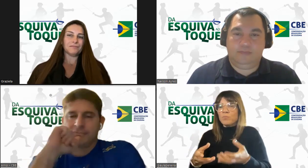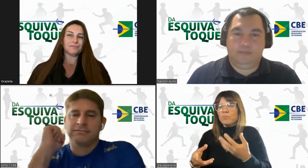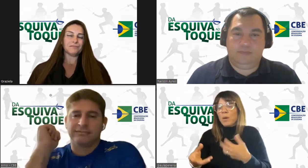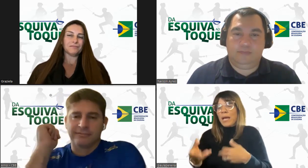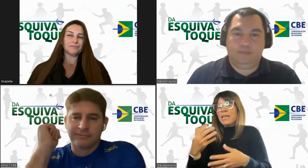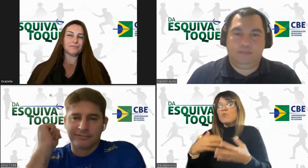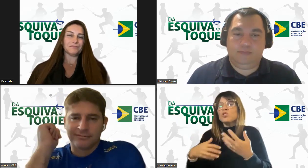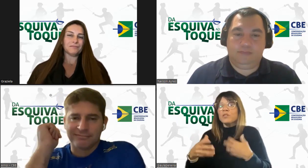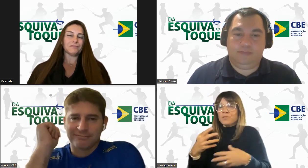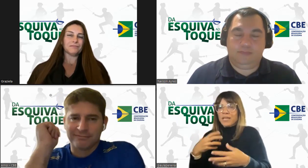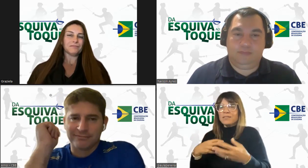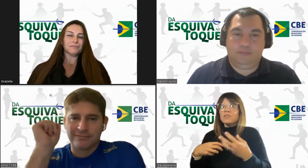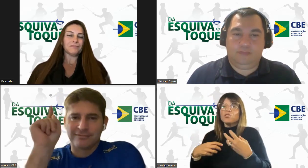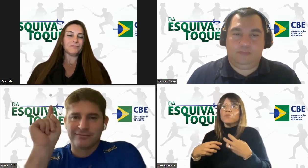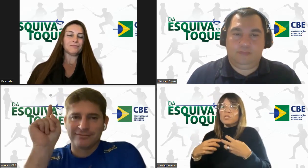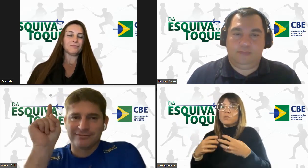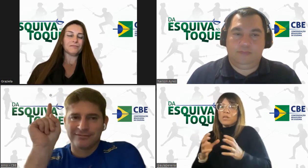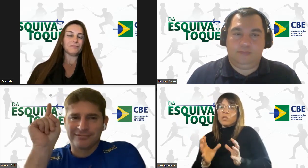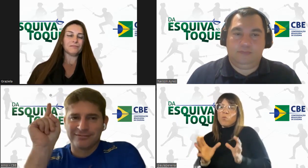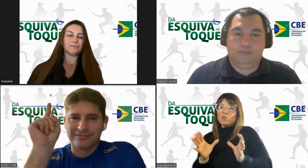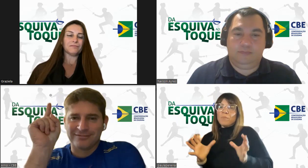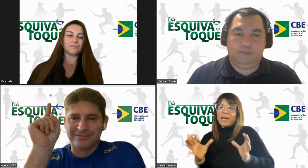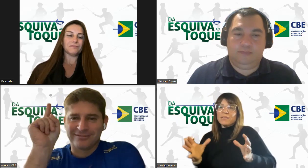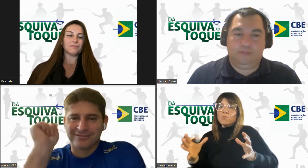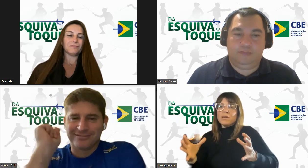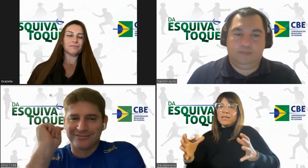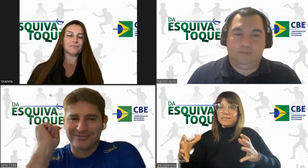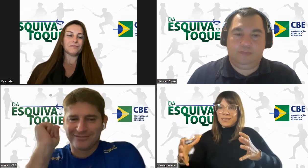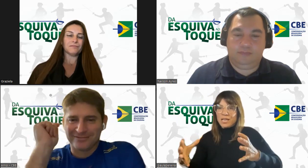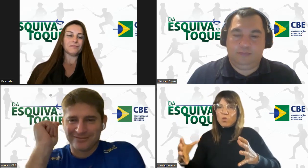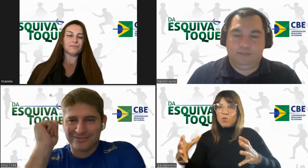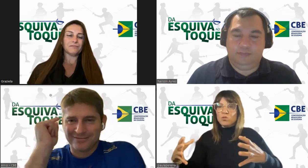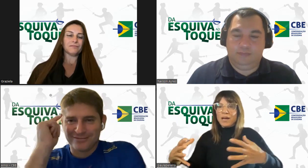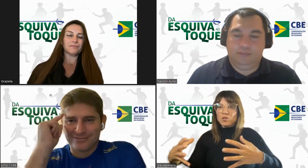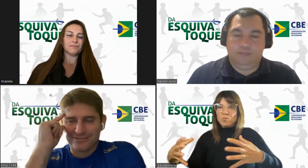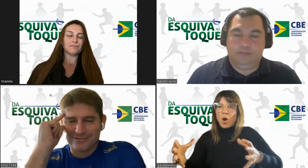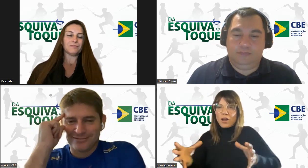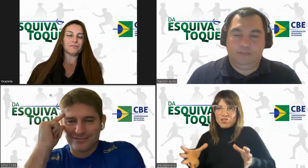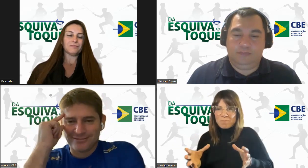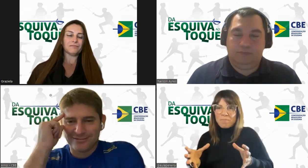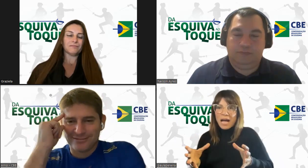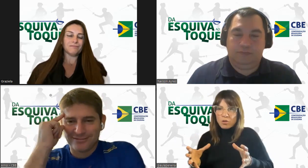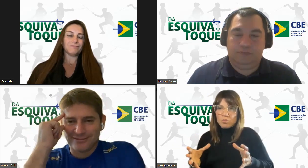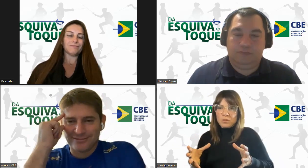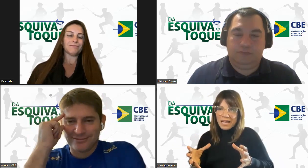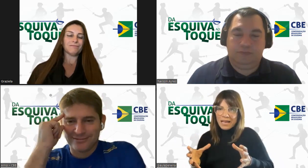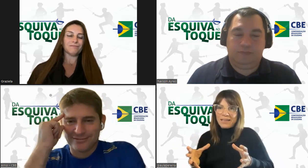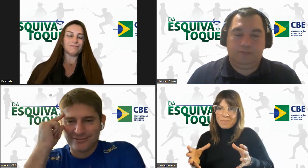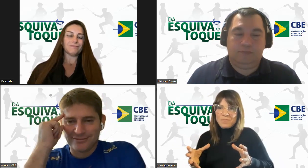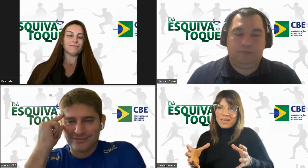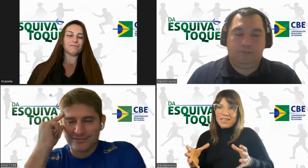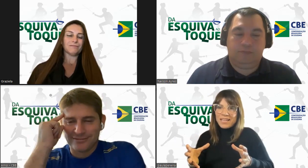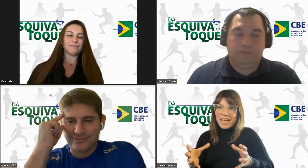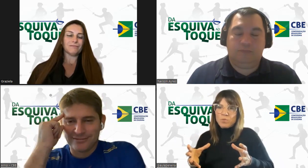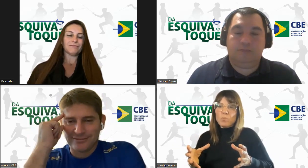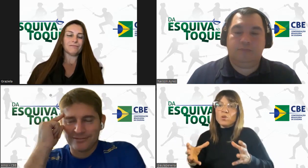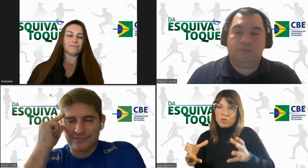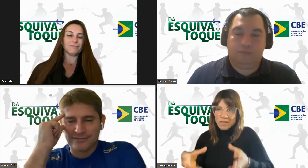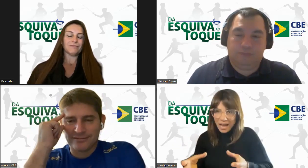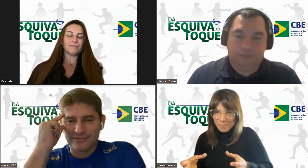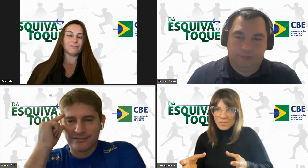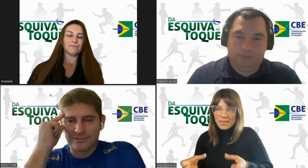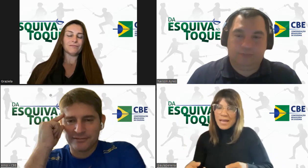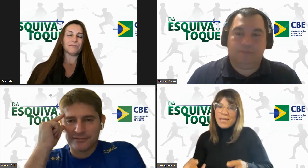por n motivos nesse sentido insegura então quanto mais segurança e quanto mais suporte Amparo tu puder né